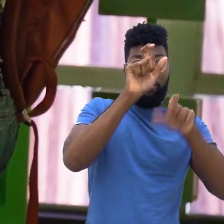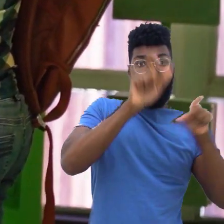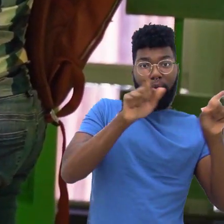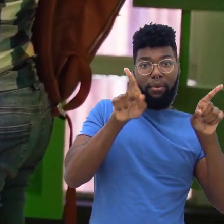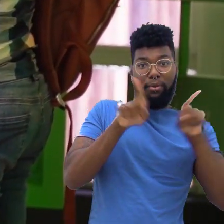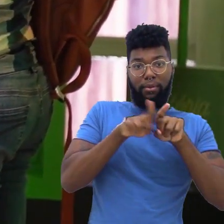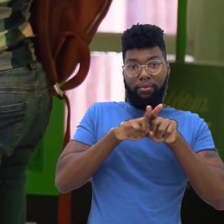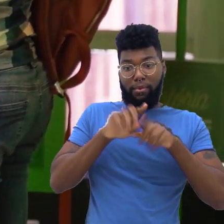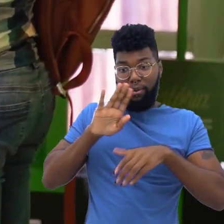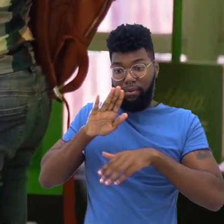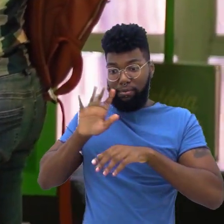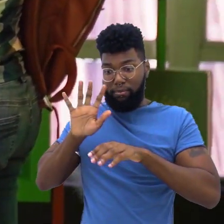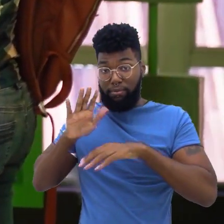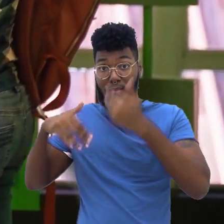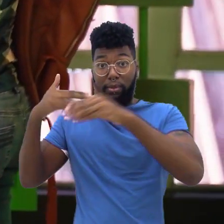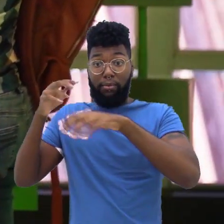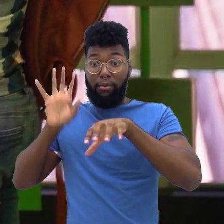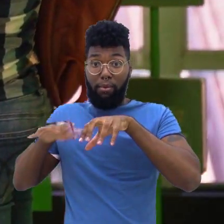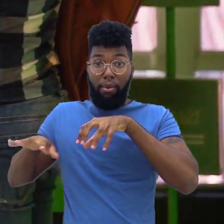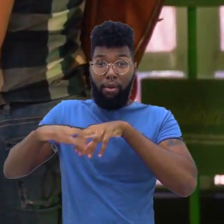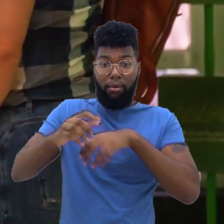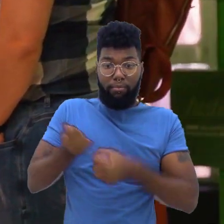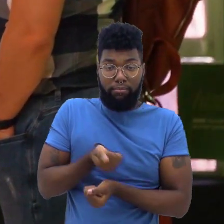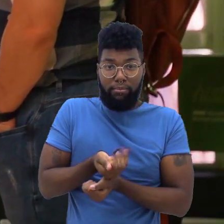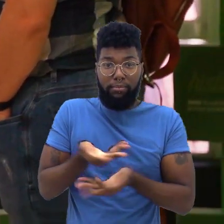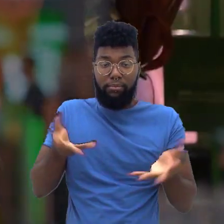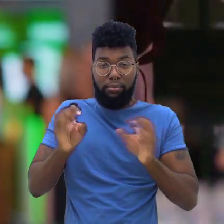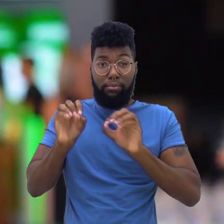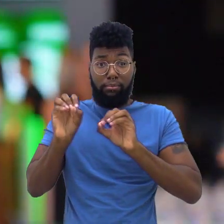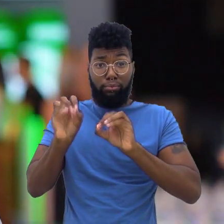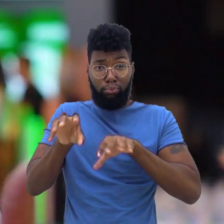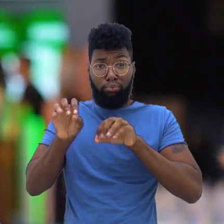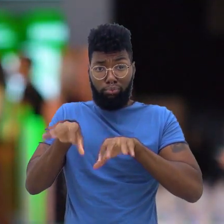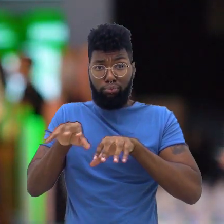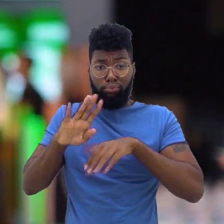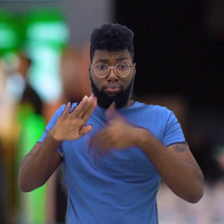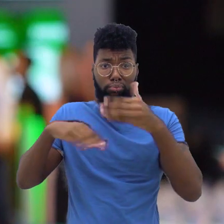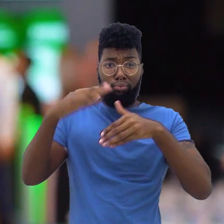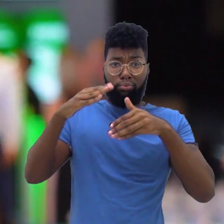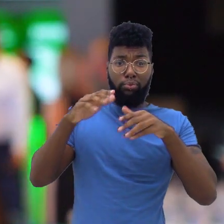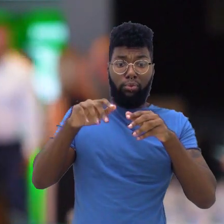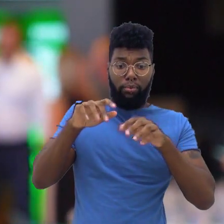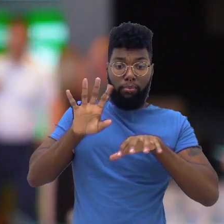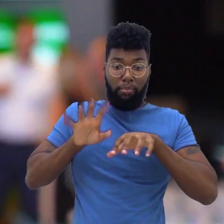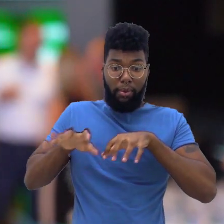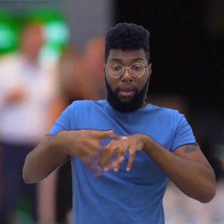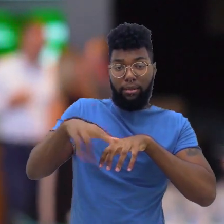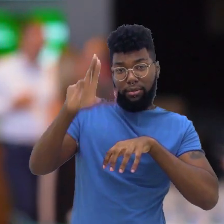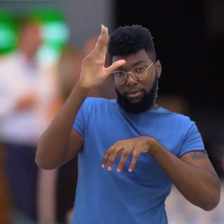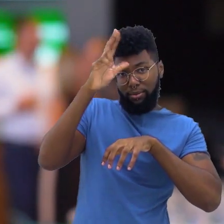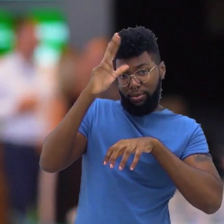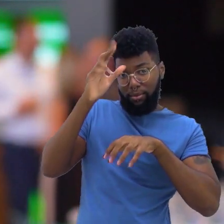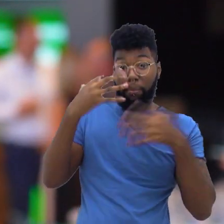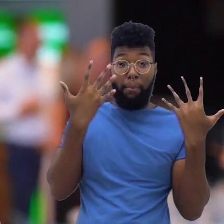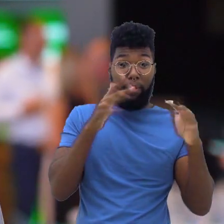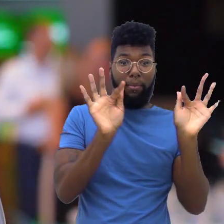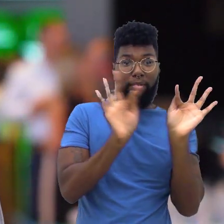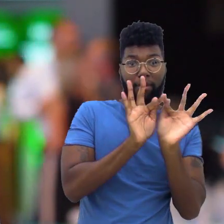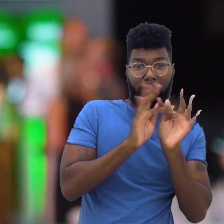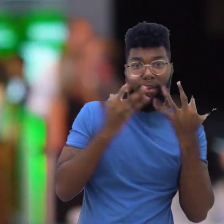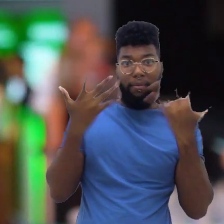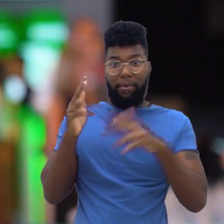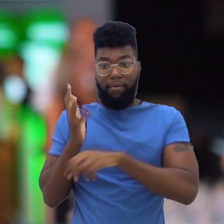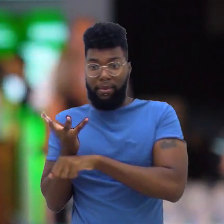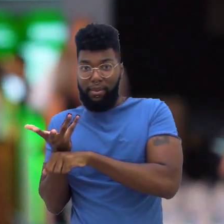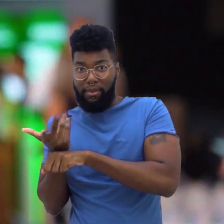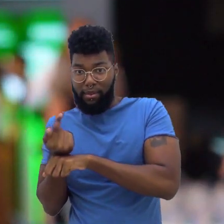pessoas, desenvolver a região e dar um retorno educacional e de desenvolvimento para o Vale dos Sinos. Parabéns à Fevale e à Sicredi por